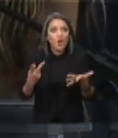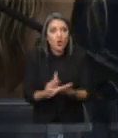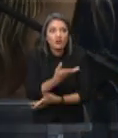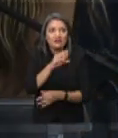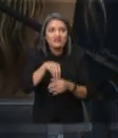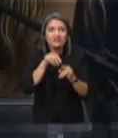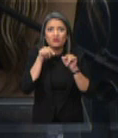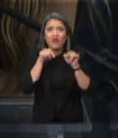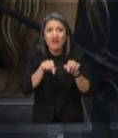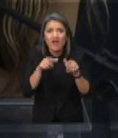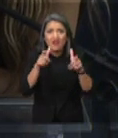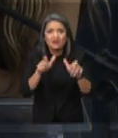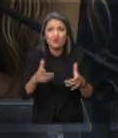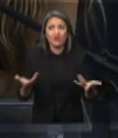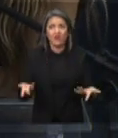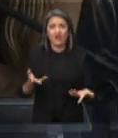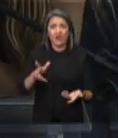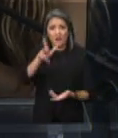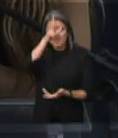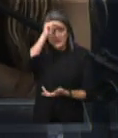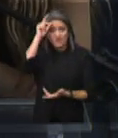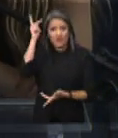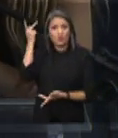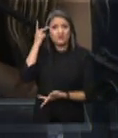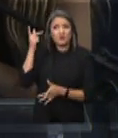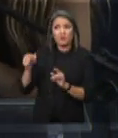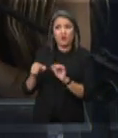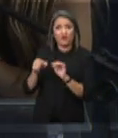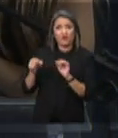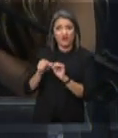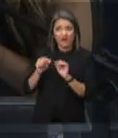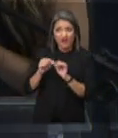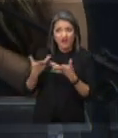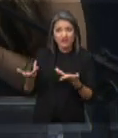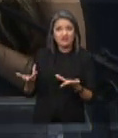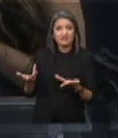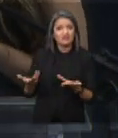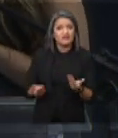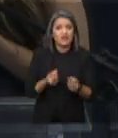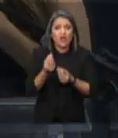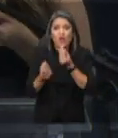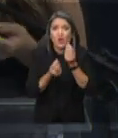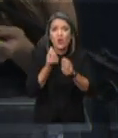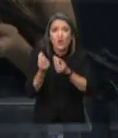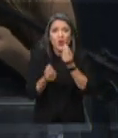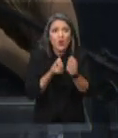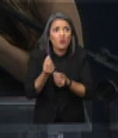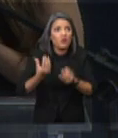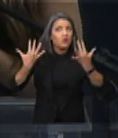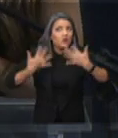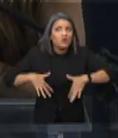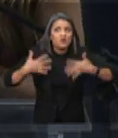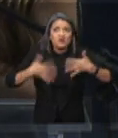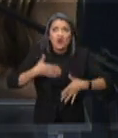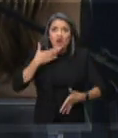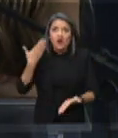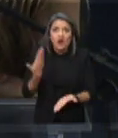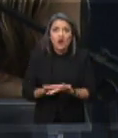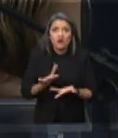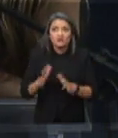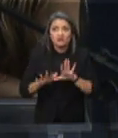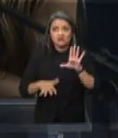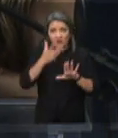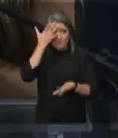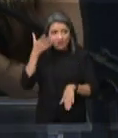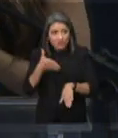com que o a Prefeitura de São Paulo vem tratando a população em situação de rua é algo extremamente assustador Muitas vezes os